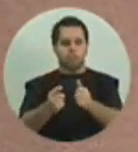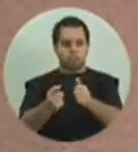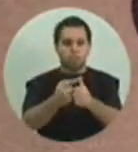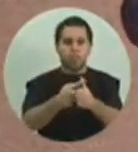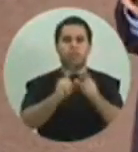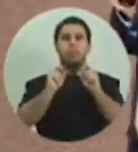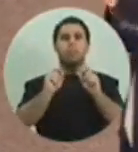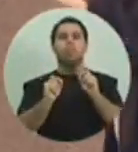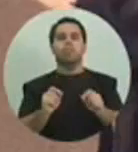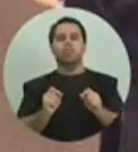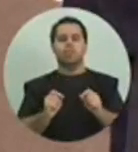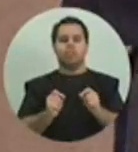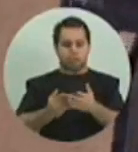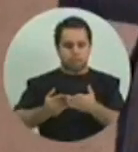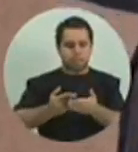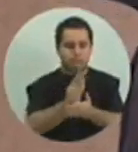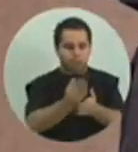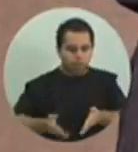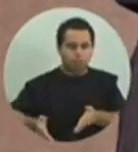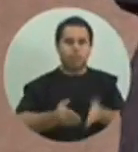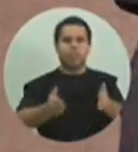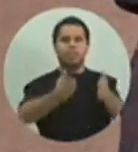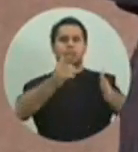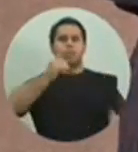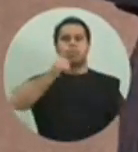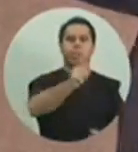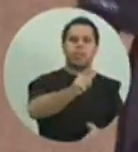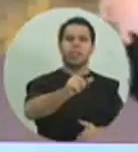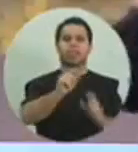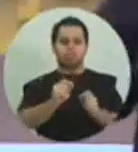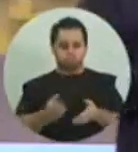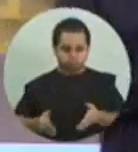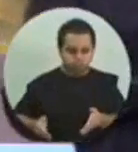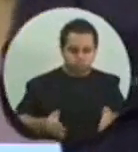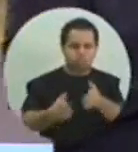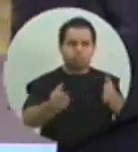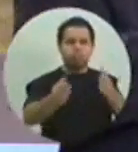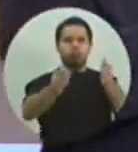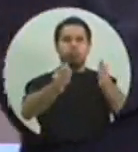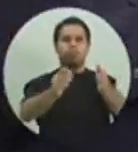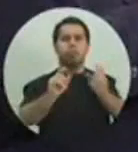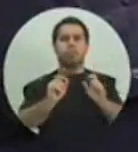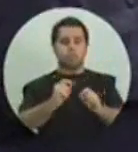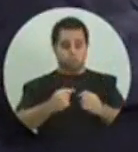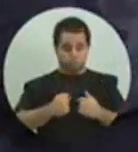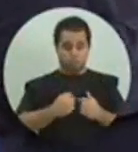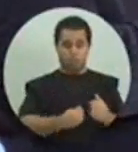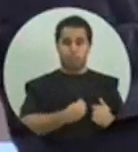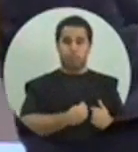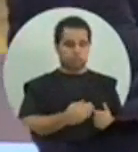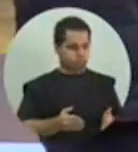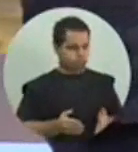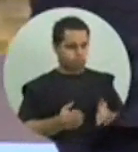gente passa pela primeira estação nessa jornada bonita da